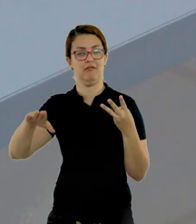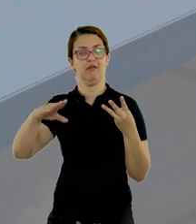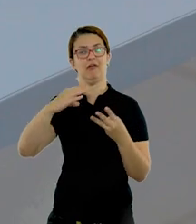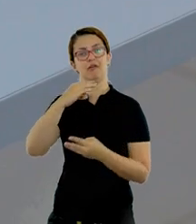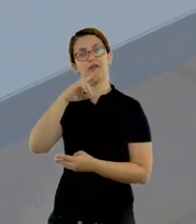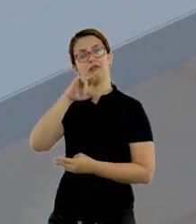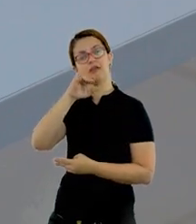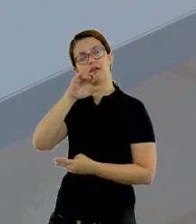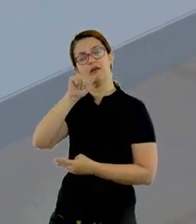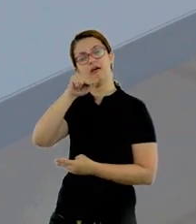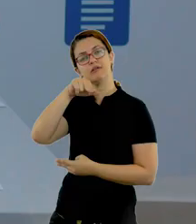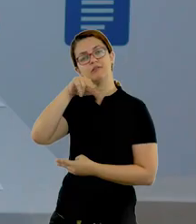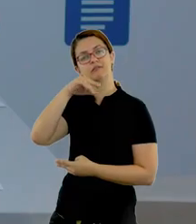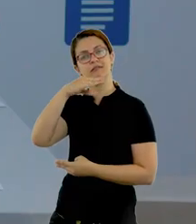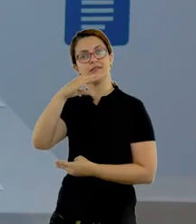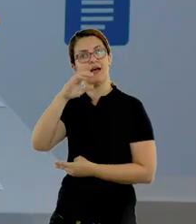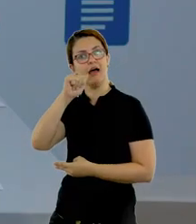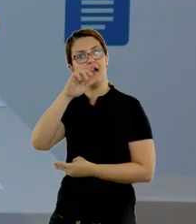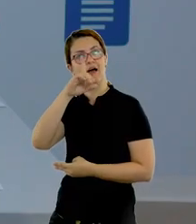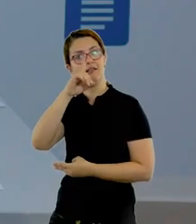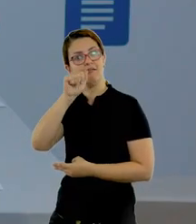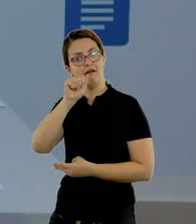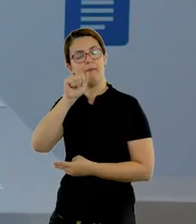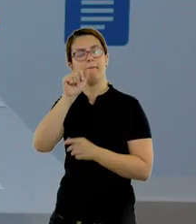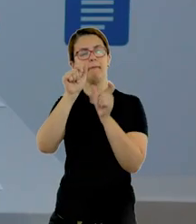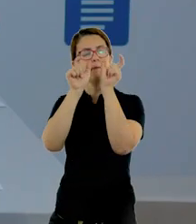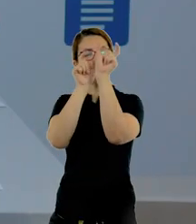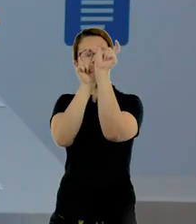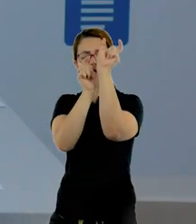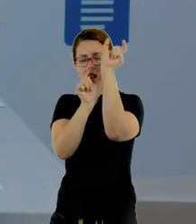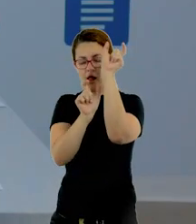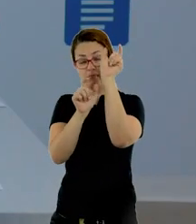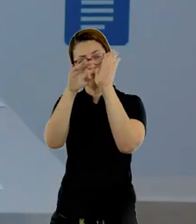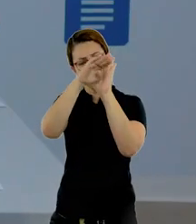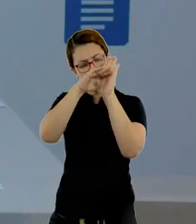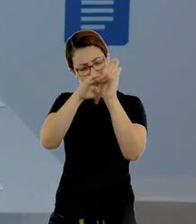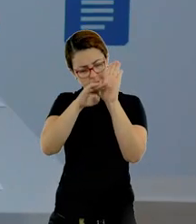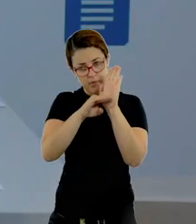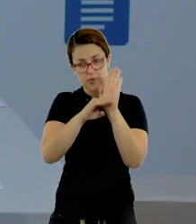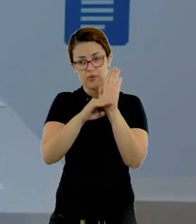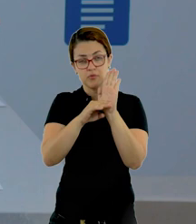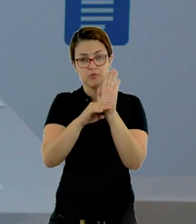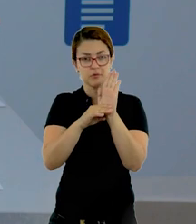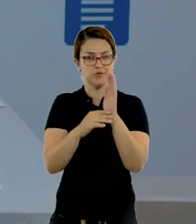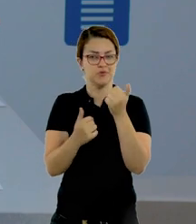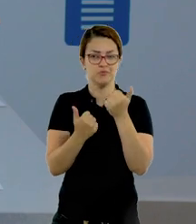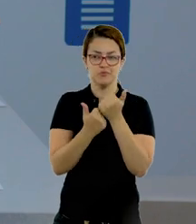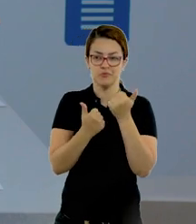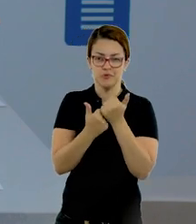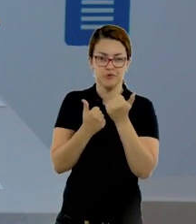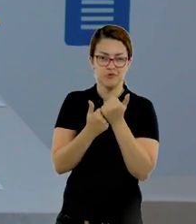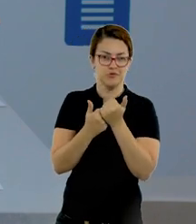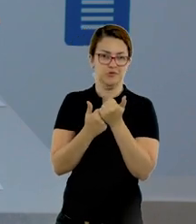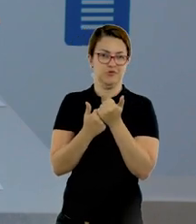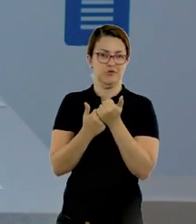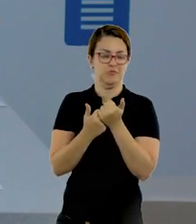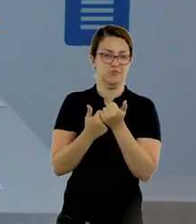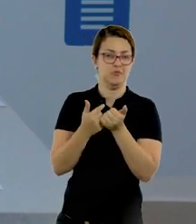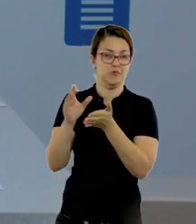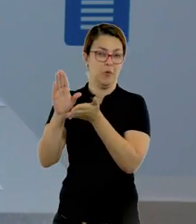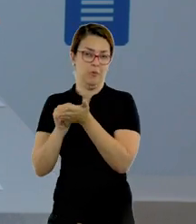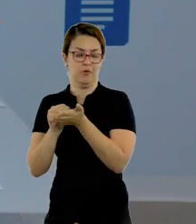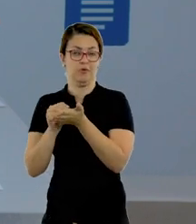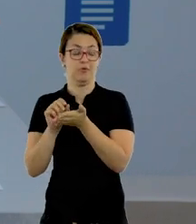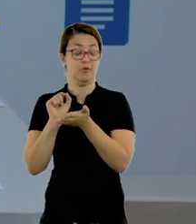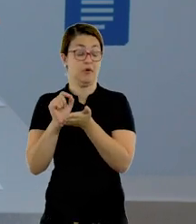cita criançada, tá? Nesse momento, não seria interessante, por exemplo, substituir cascavel por cobra,